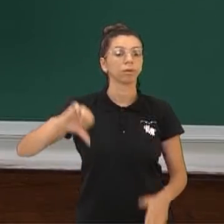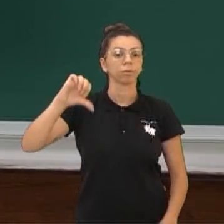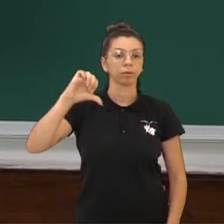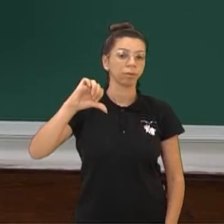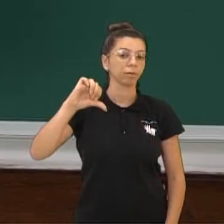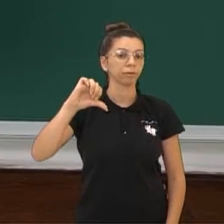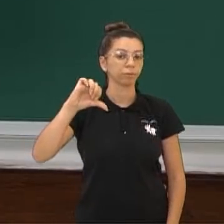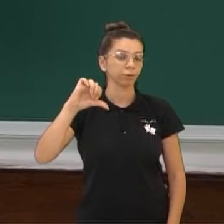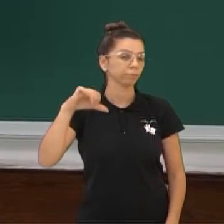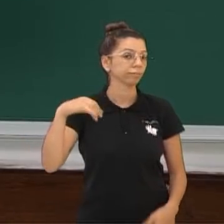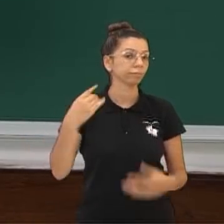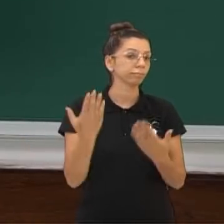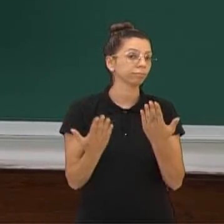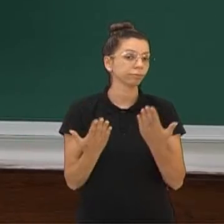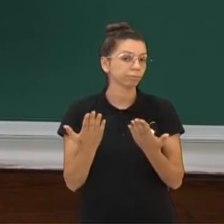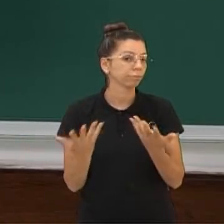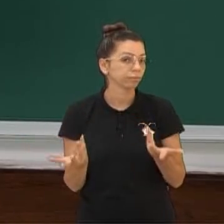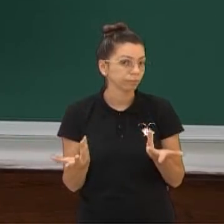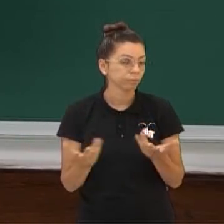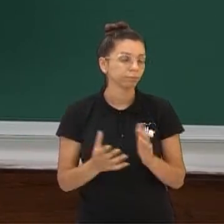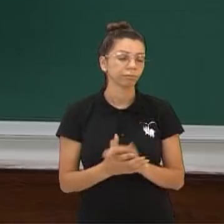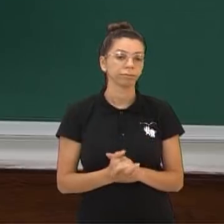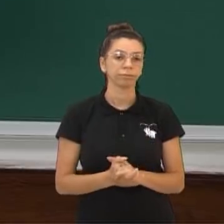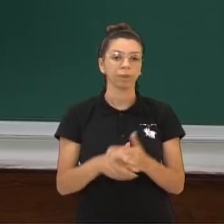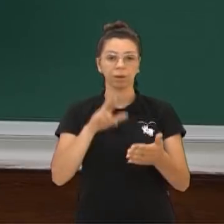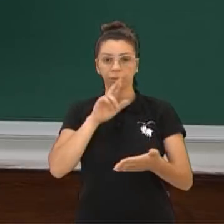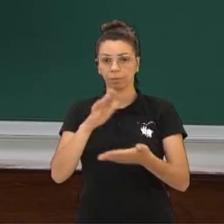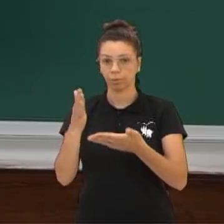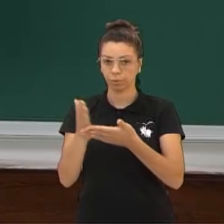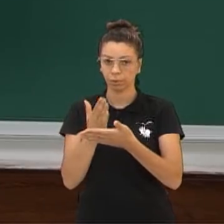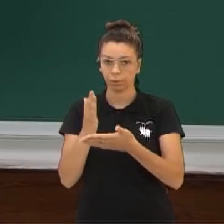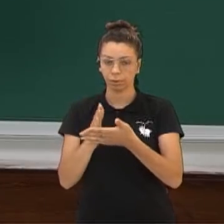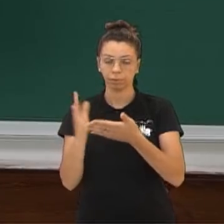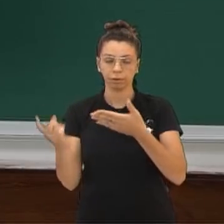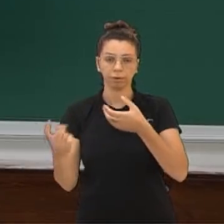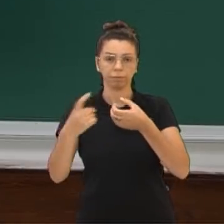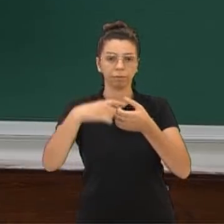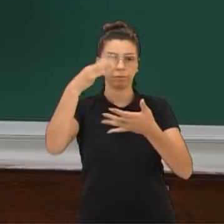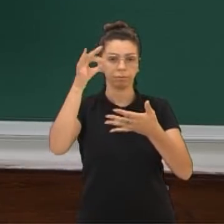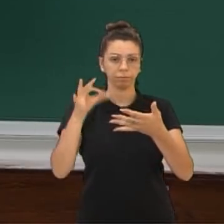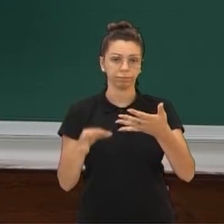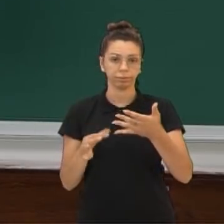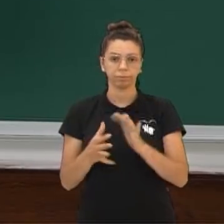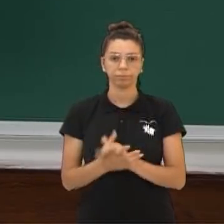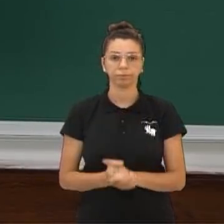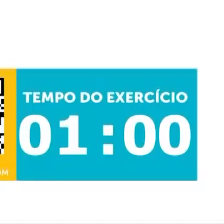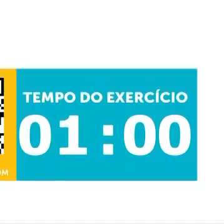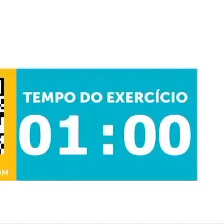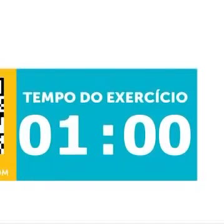na Grã-Bretanha dessas três tribos. Respondam no caderno de vocês, a gente já volta para conferir.